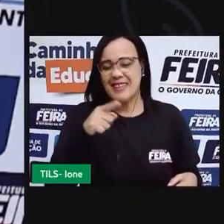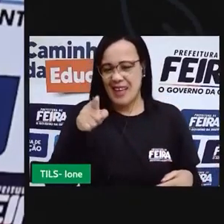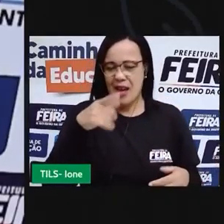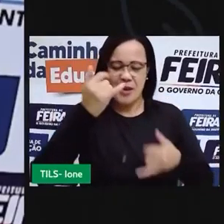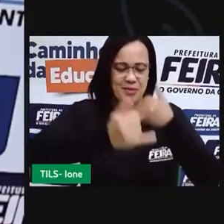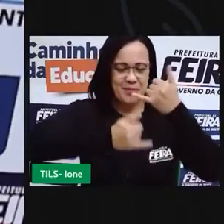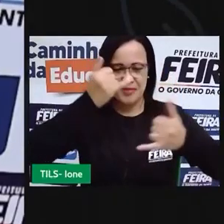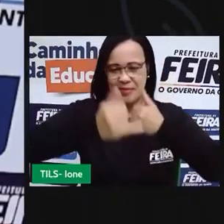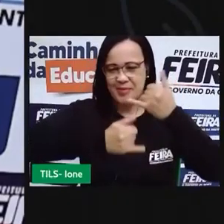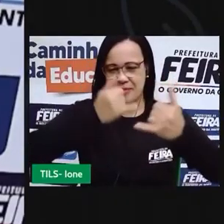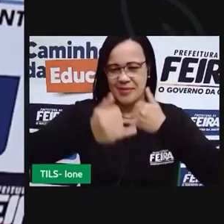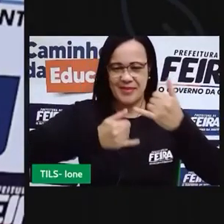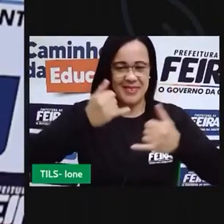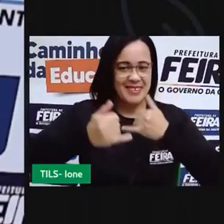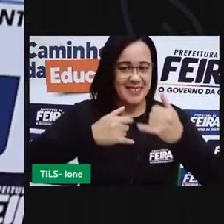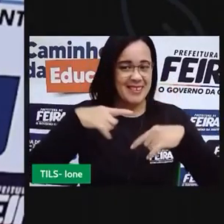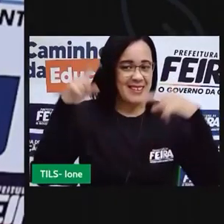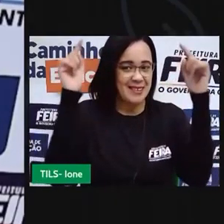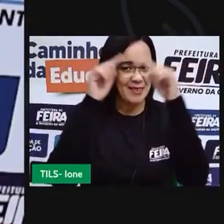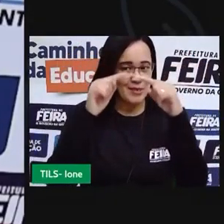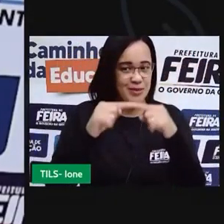Essa porta tem o formato de um